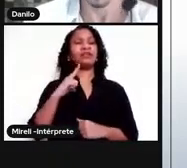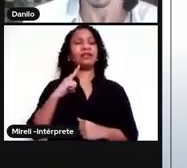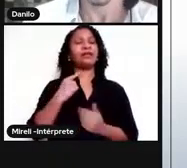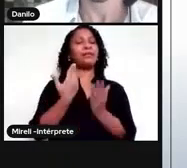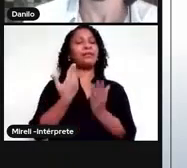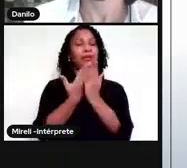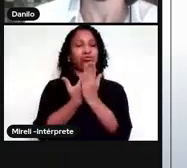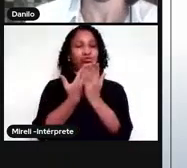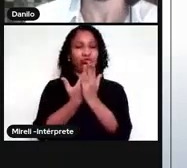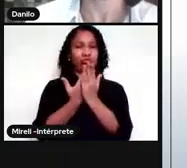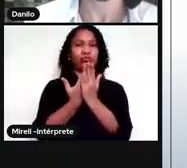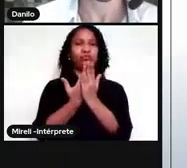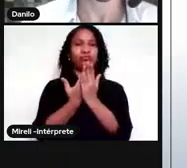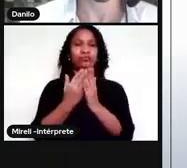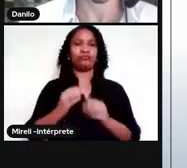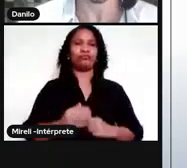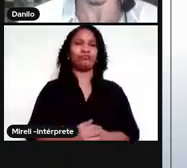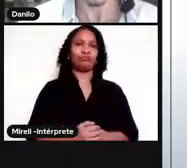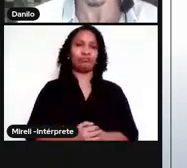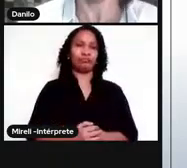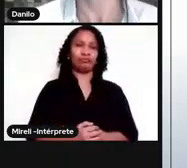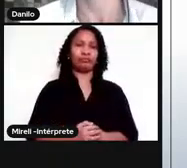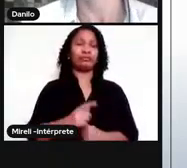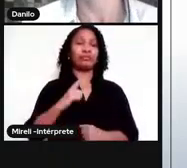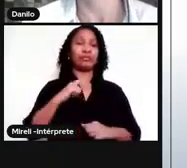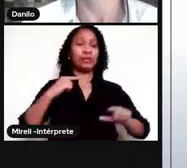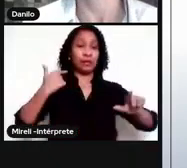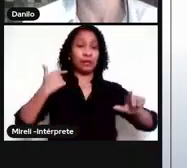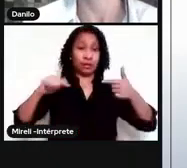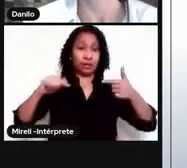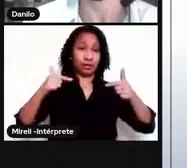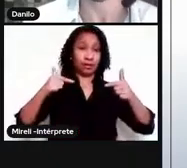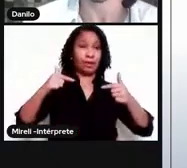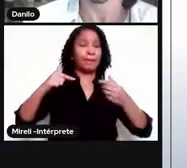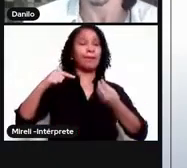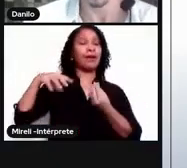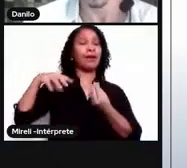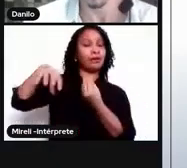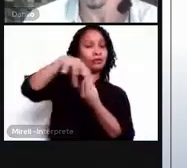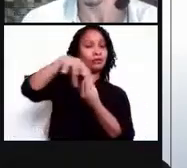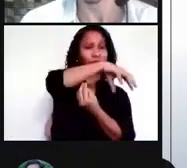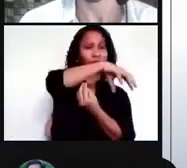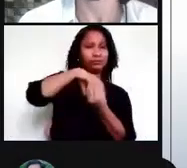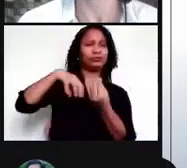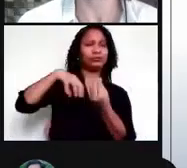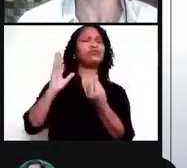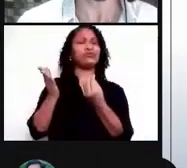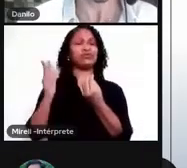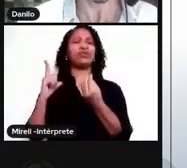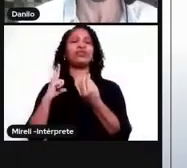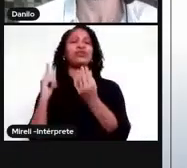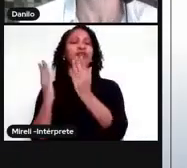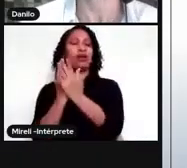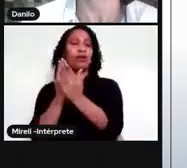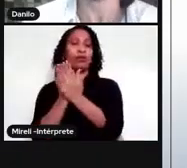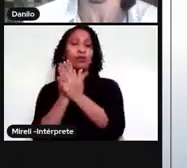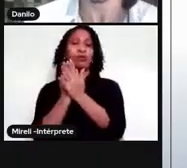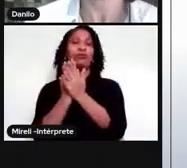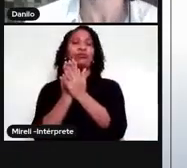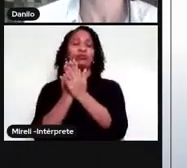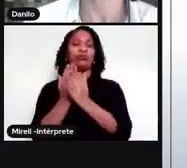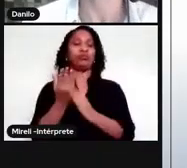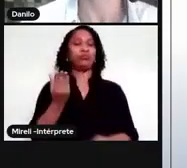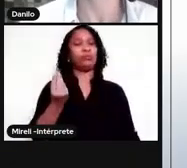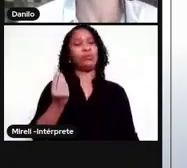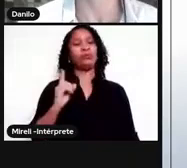herbário. Existem trabalhos com fungos, com certeza já com modelagem ecológica para fungos, não são muitos, mas